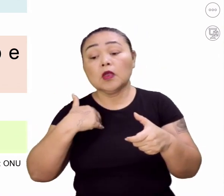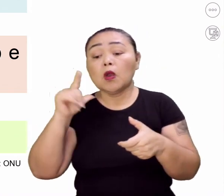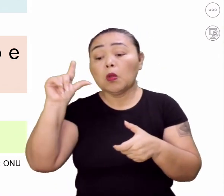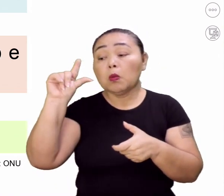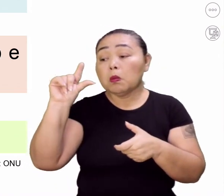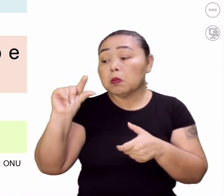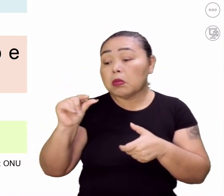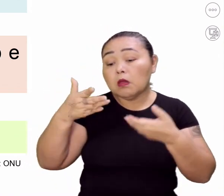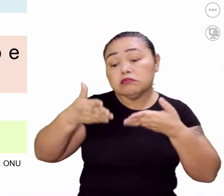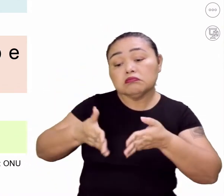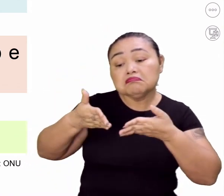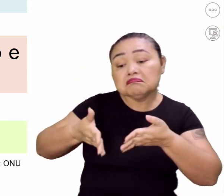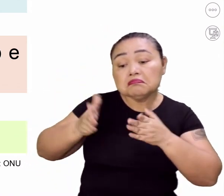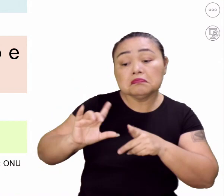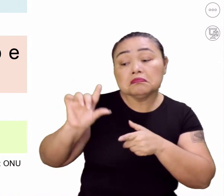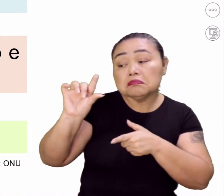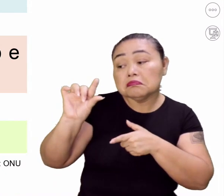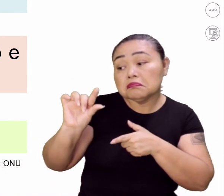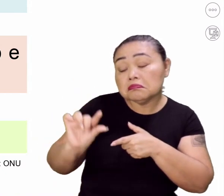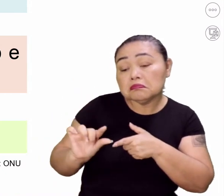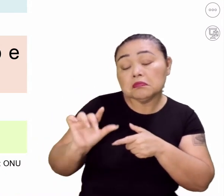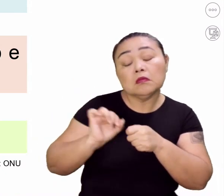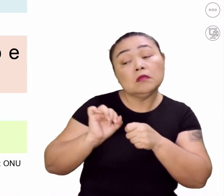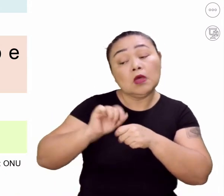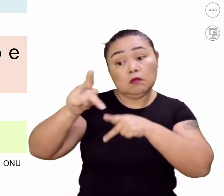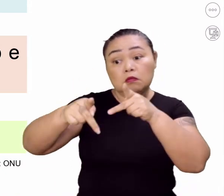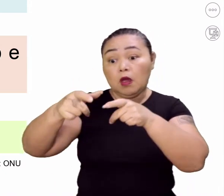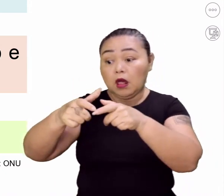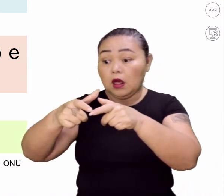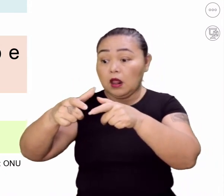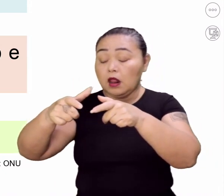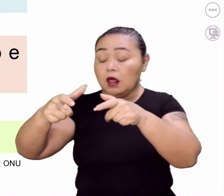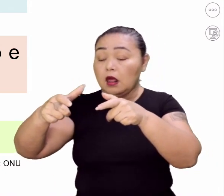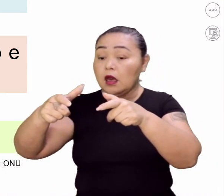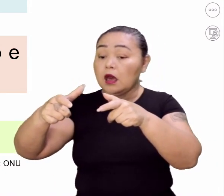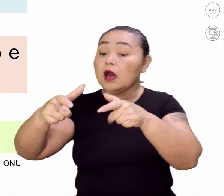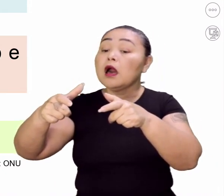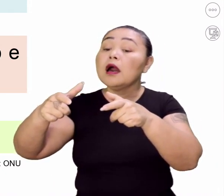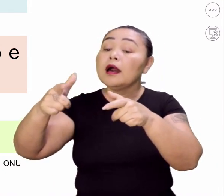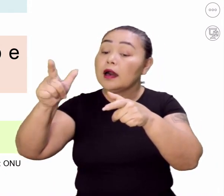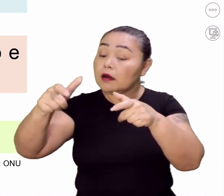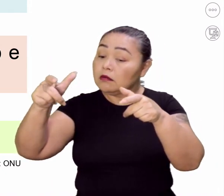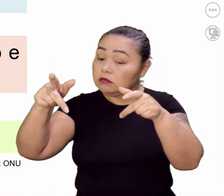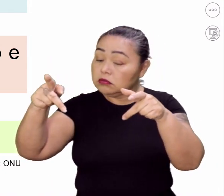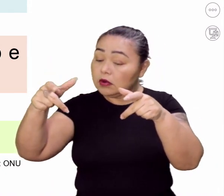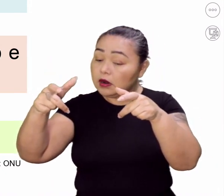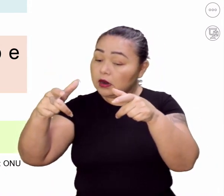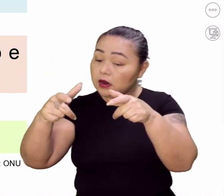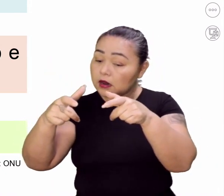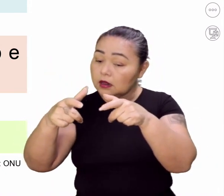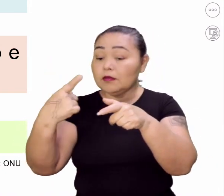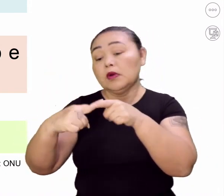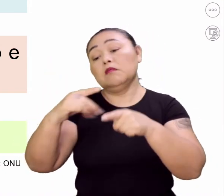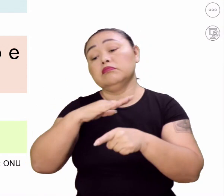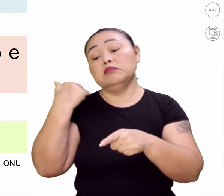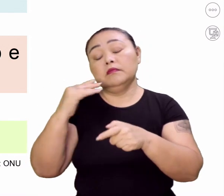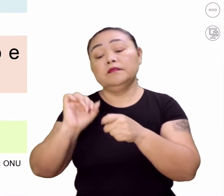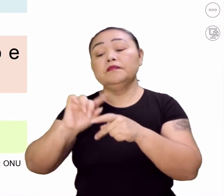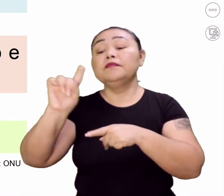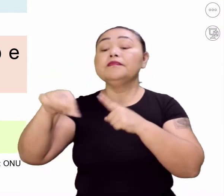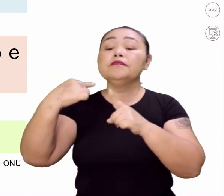nascimento, que é a natalidade, né? Então a população, ao invés de crescer, ela começa a decrescer. E o positivo é o